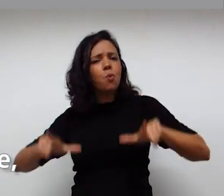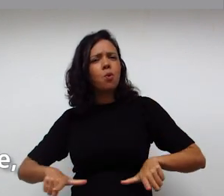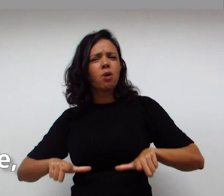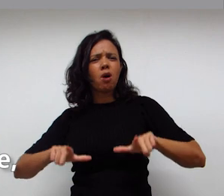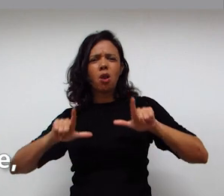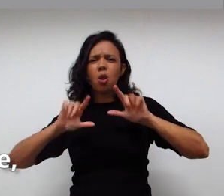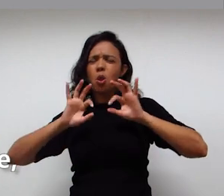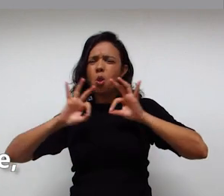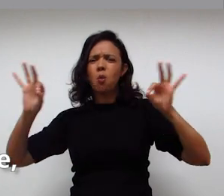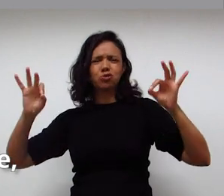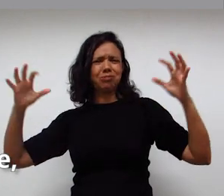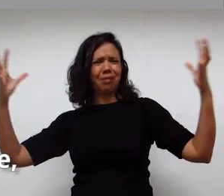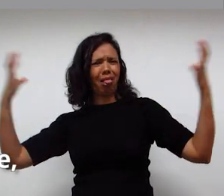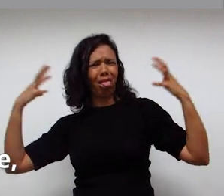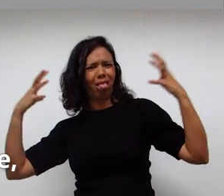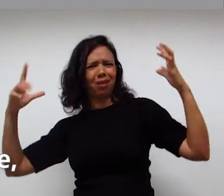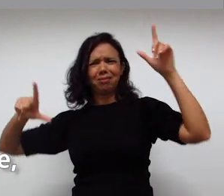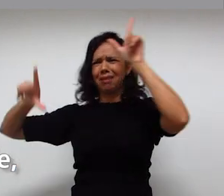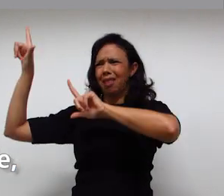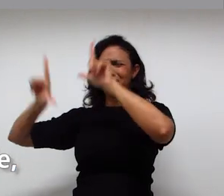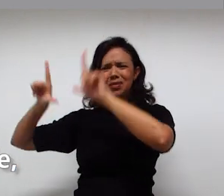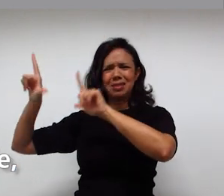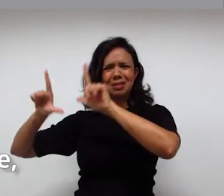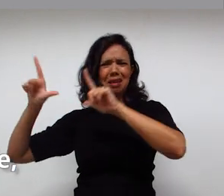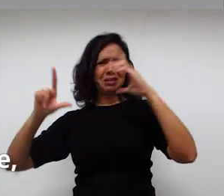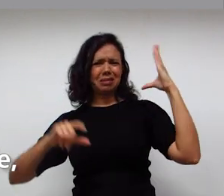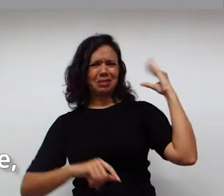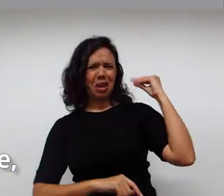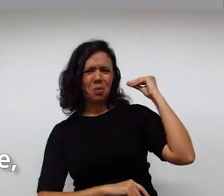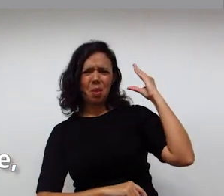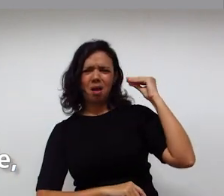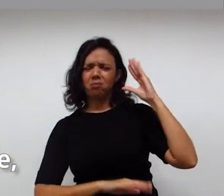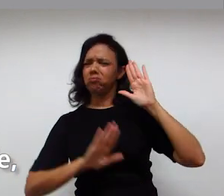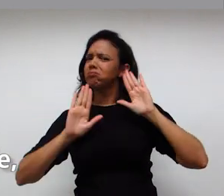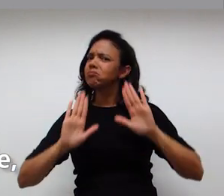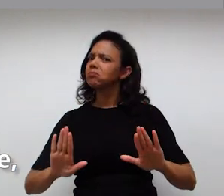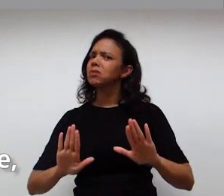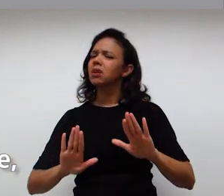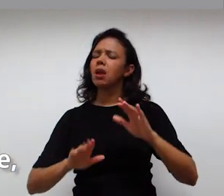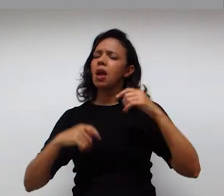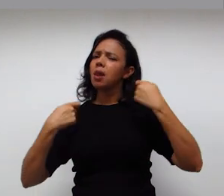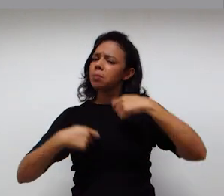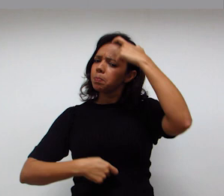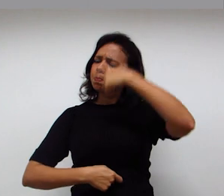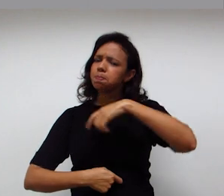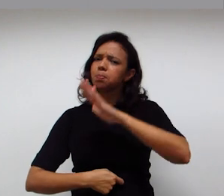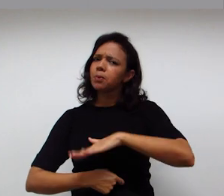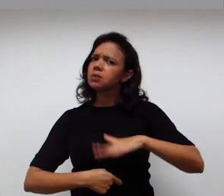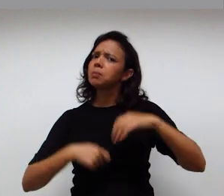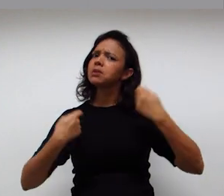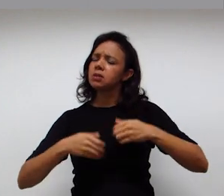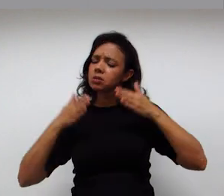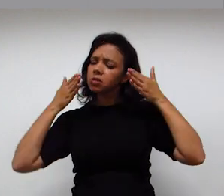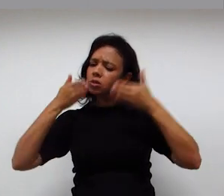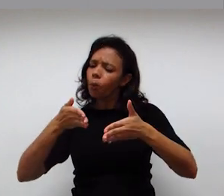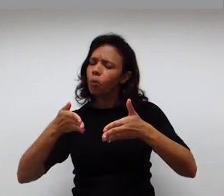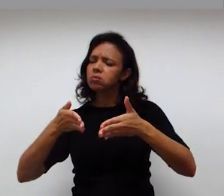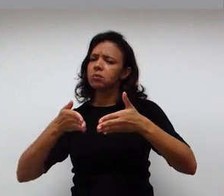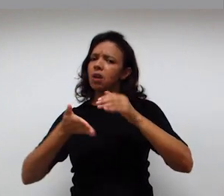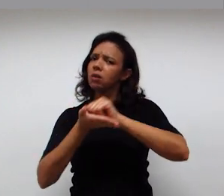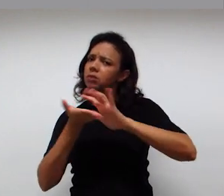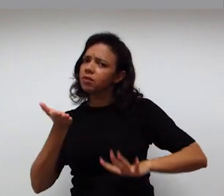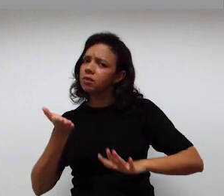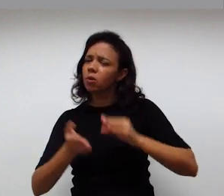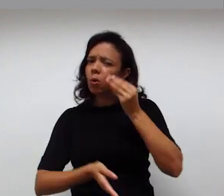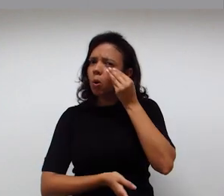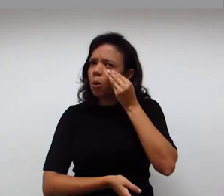televisão, uso de celular, para que ela de fato possa se concentrar nessa atividade. É importante observar a postura que a